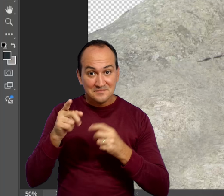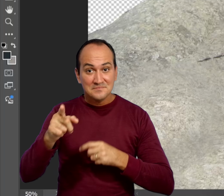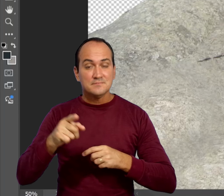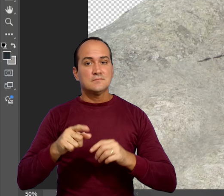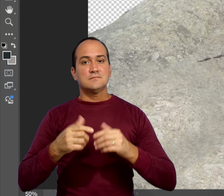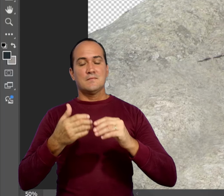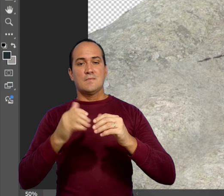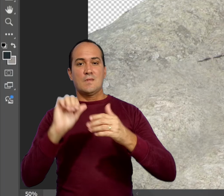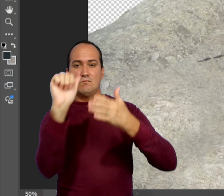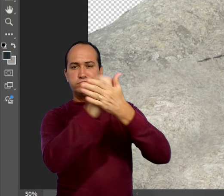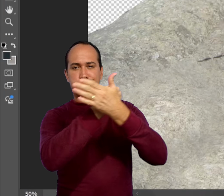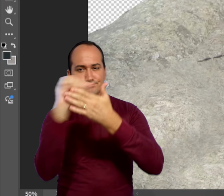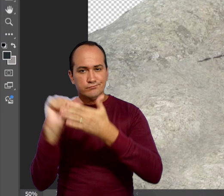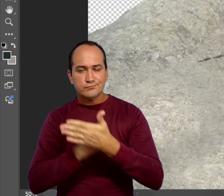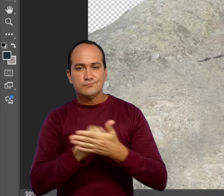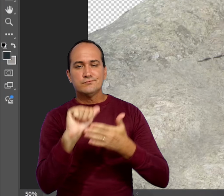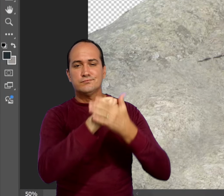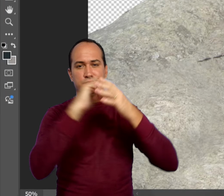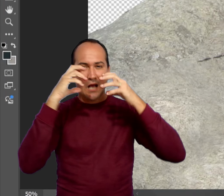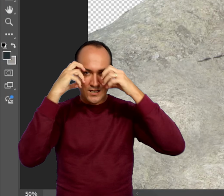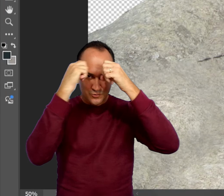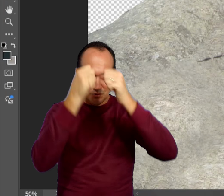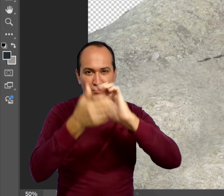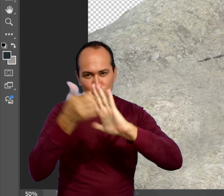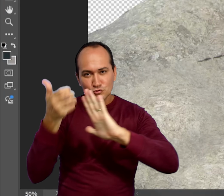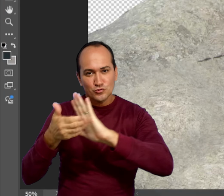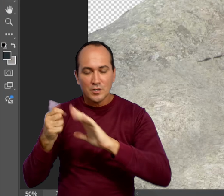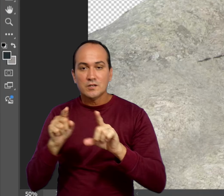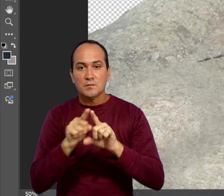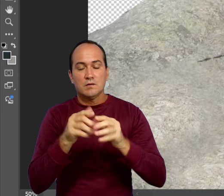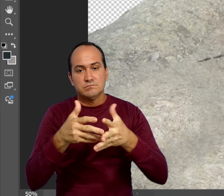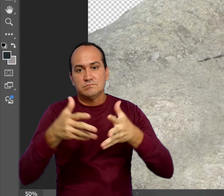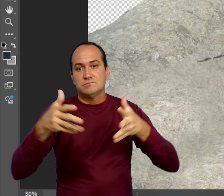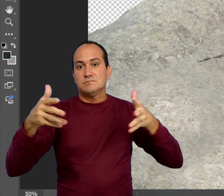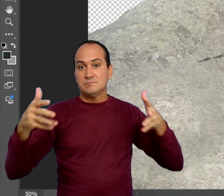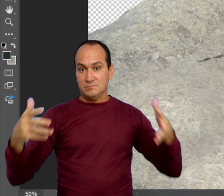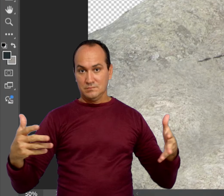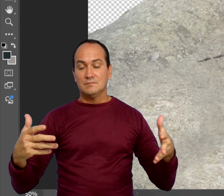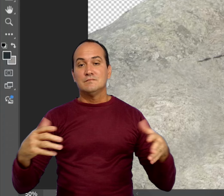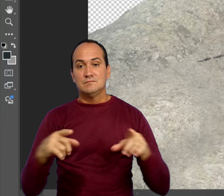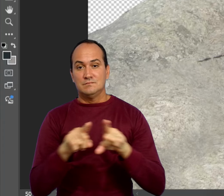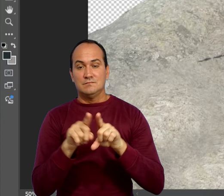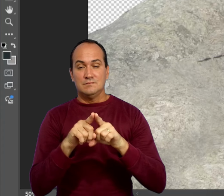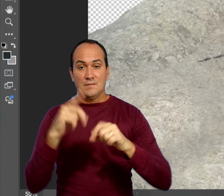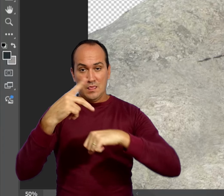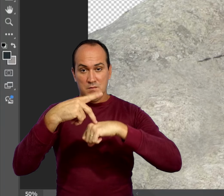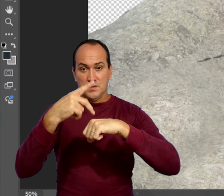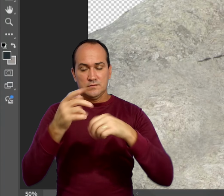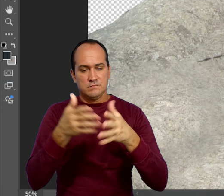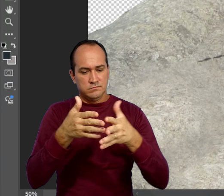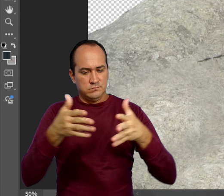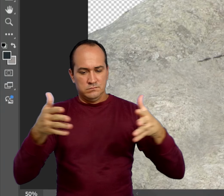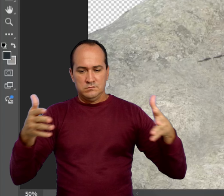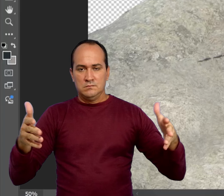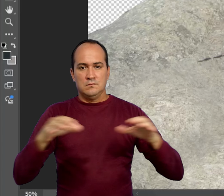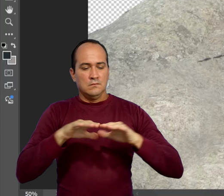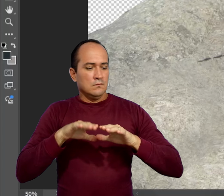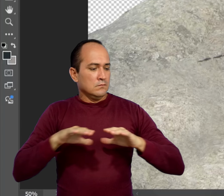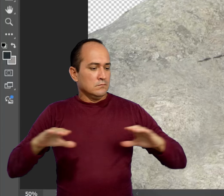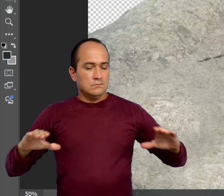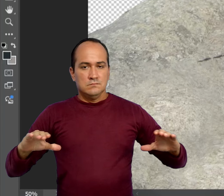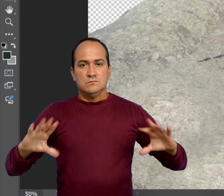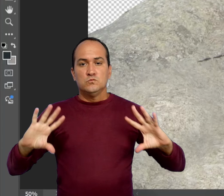Vocês podem ver que nesse caso aqui eu não só apaguei a sombra, como eu estendi essa imagem aqui da rocha,